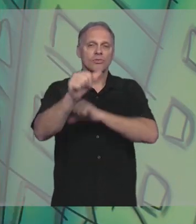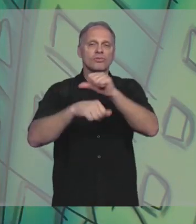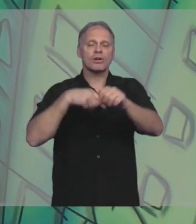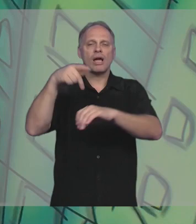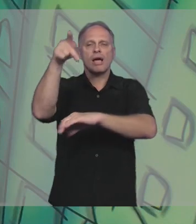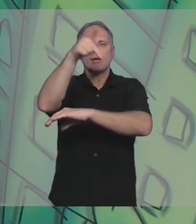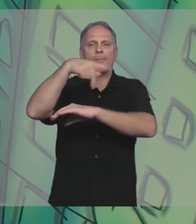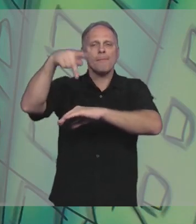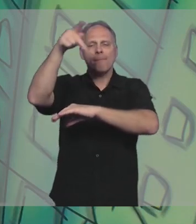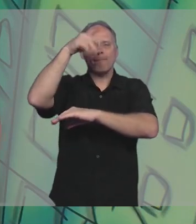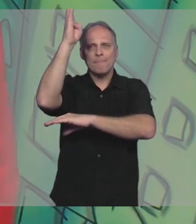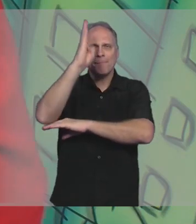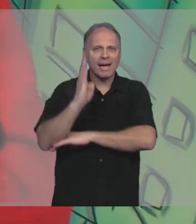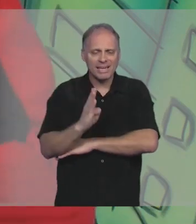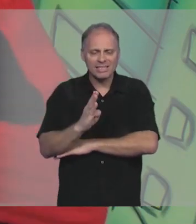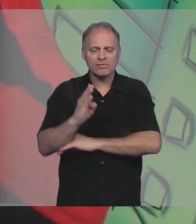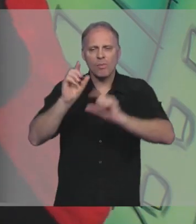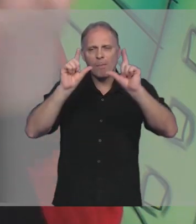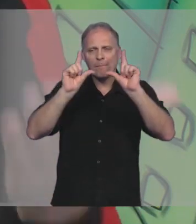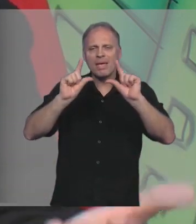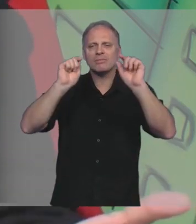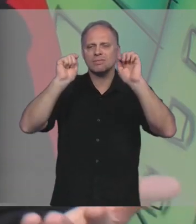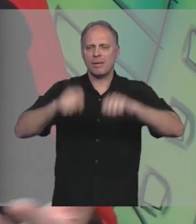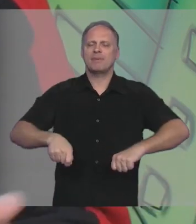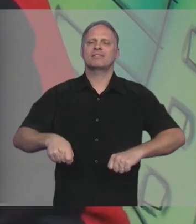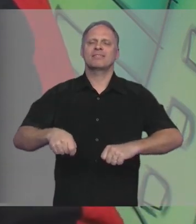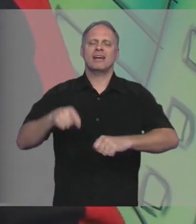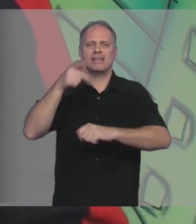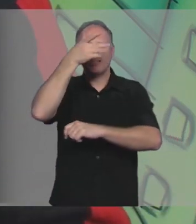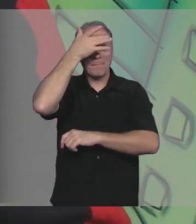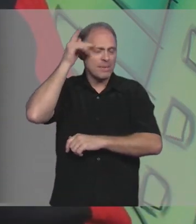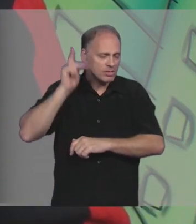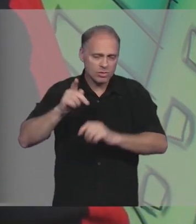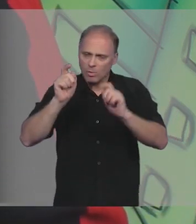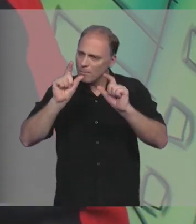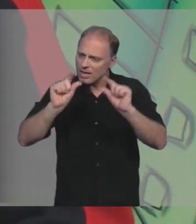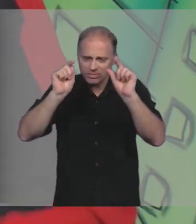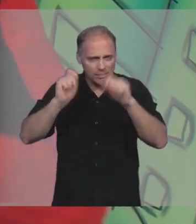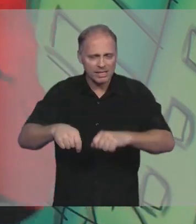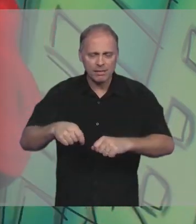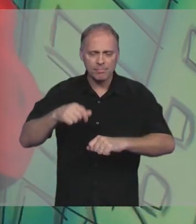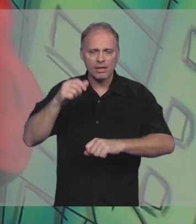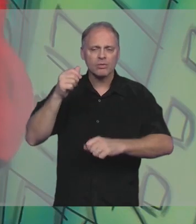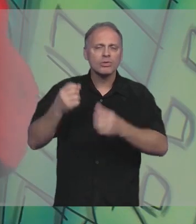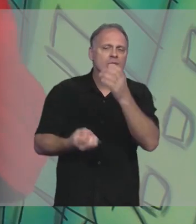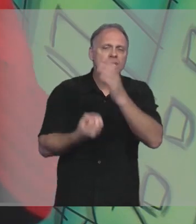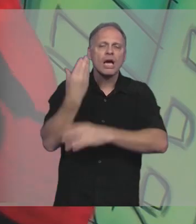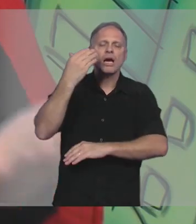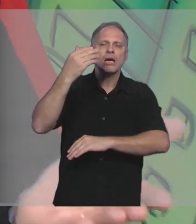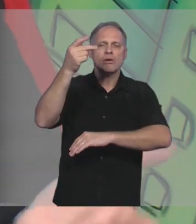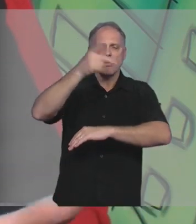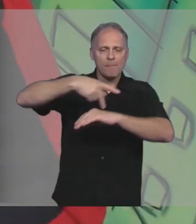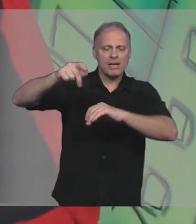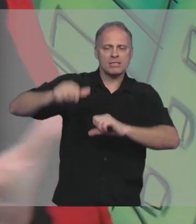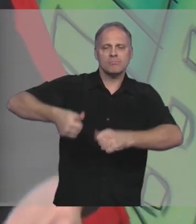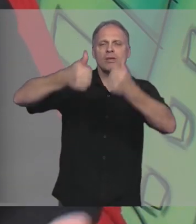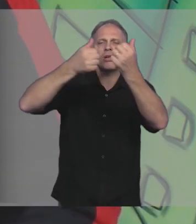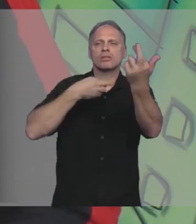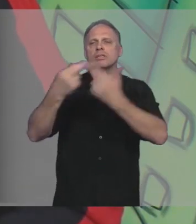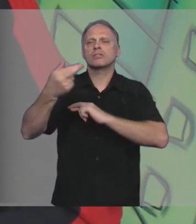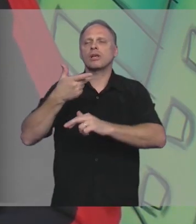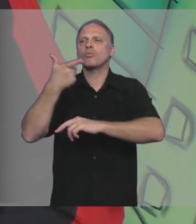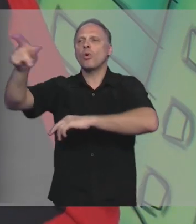gente qualificada, capacitada para a vida, para construir um país melhor e para podermos então nos relacionar com os